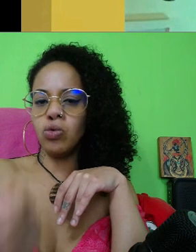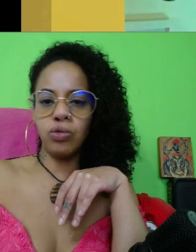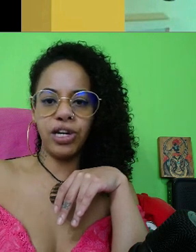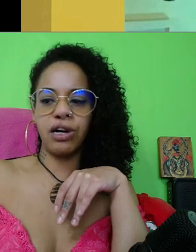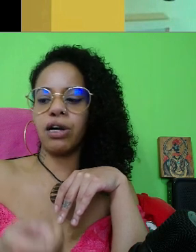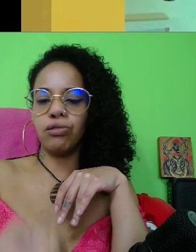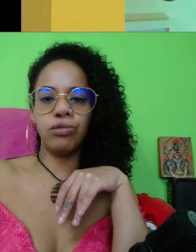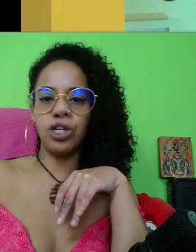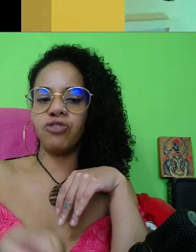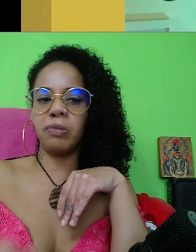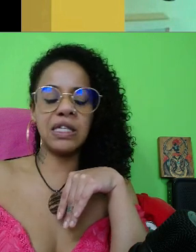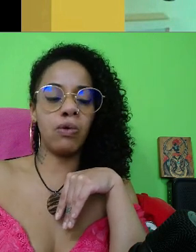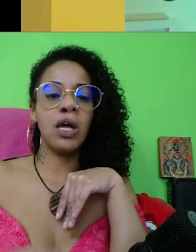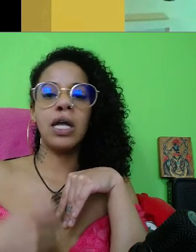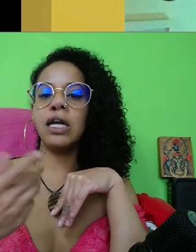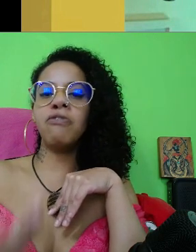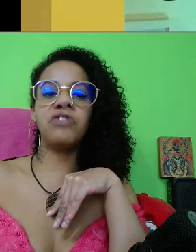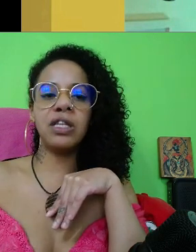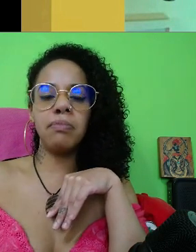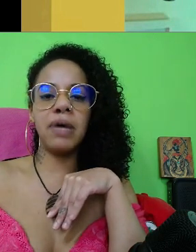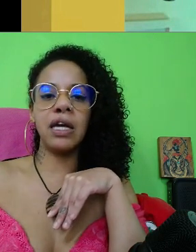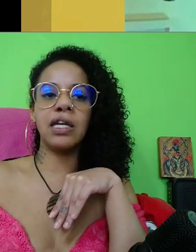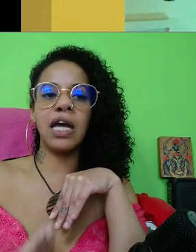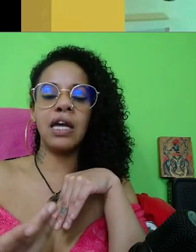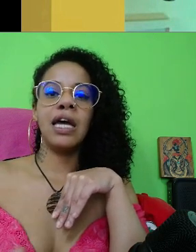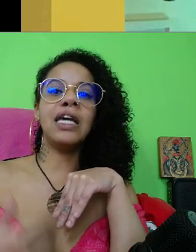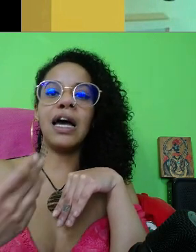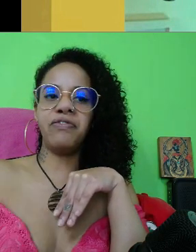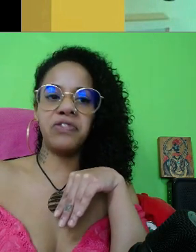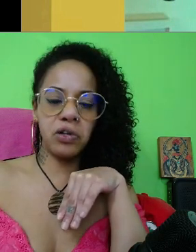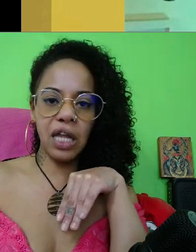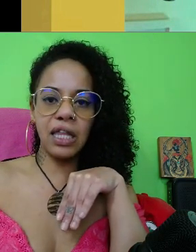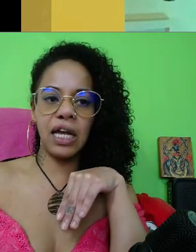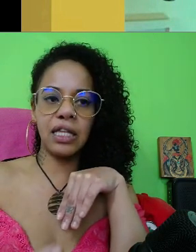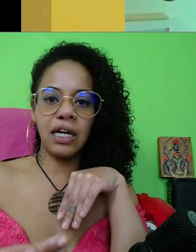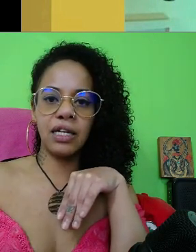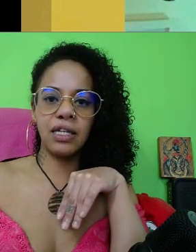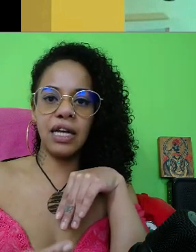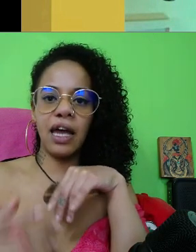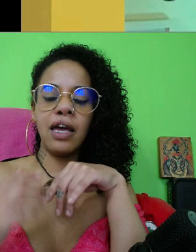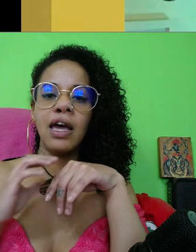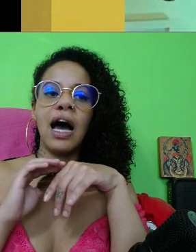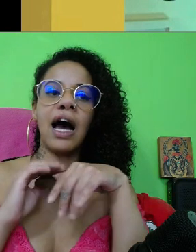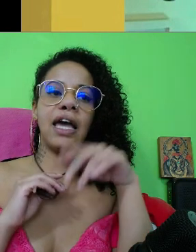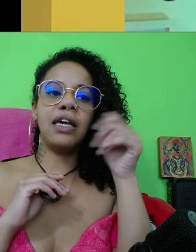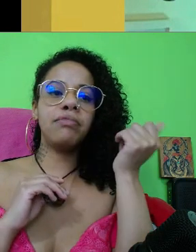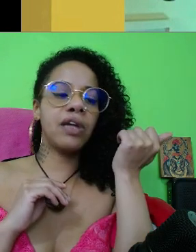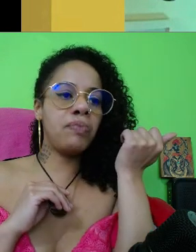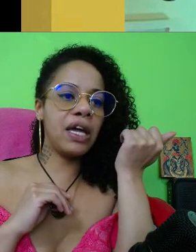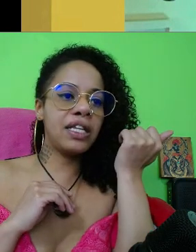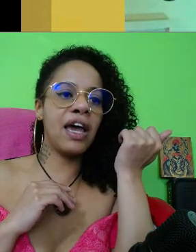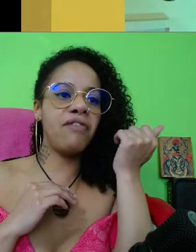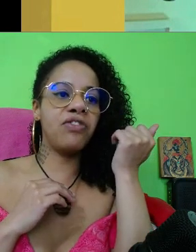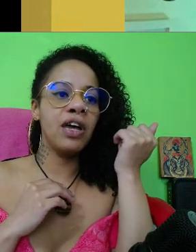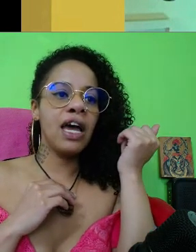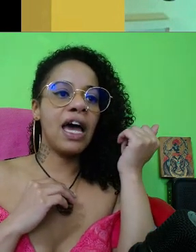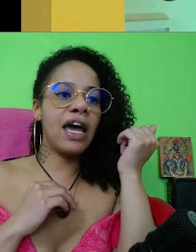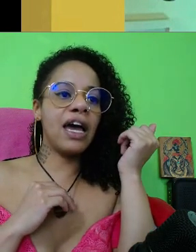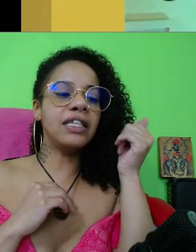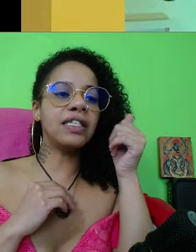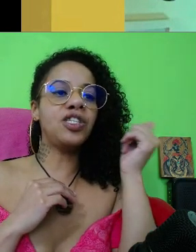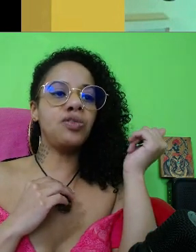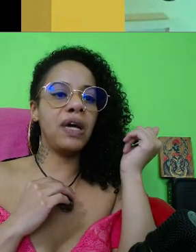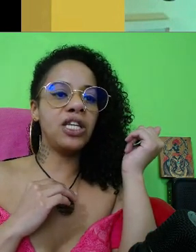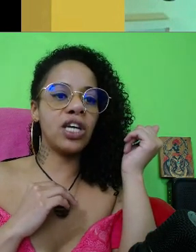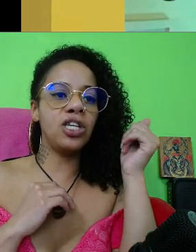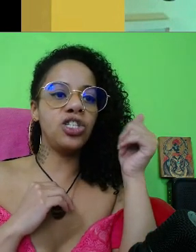injúria calúnia difamação não vi também né E aí foi outra treta né aí também teve